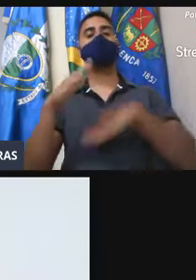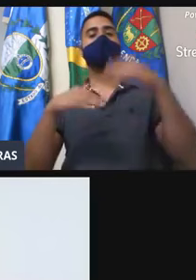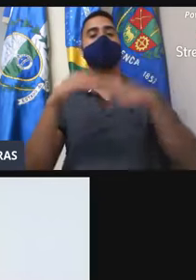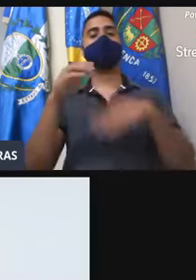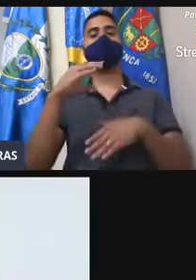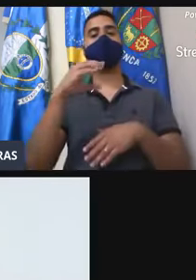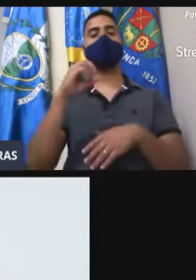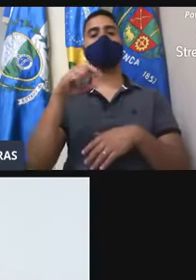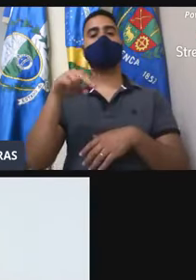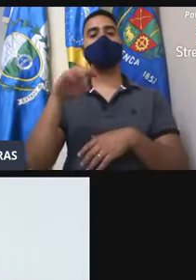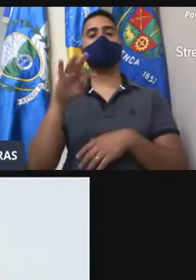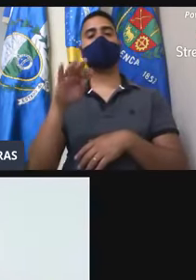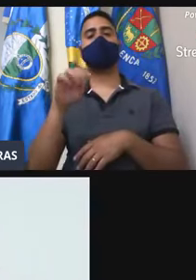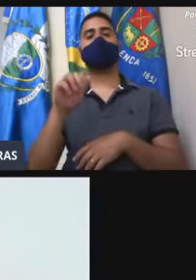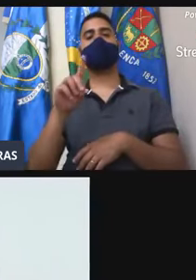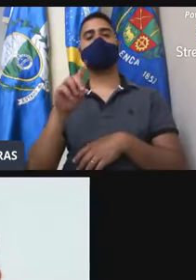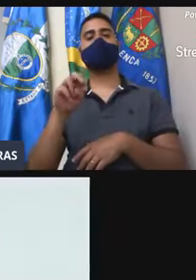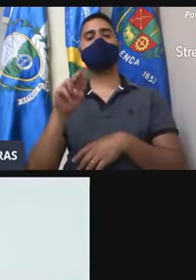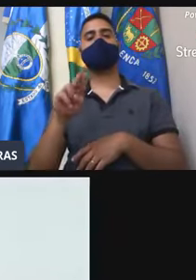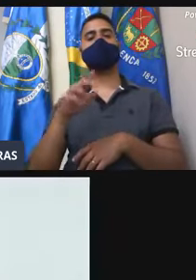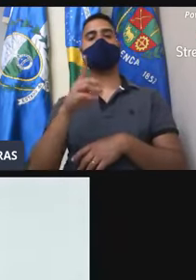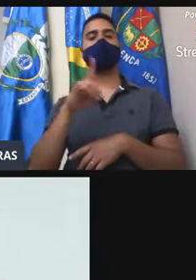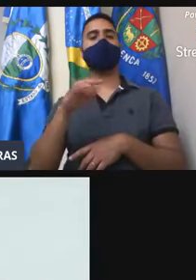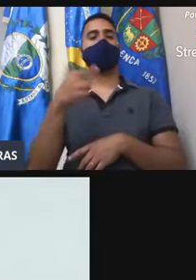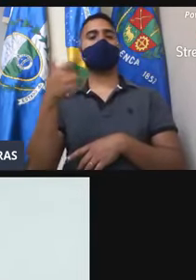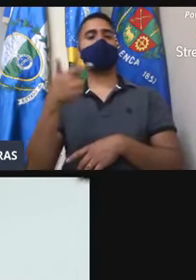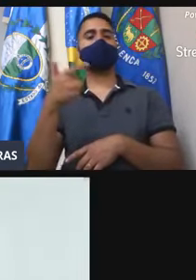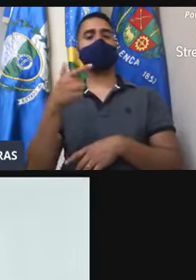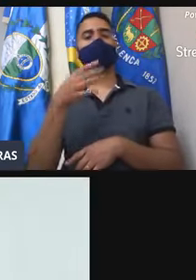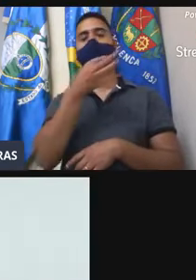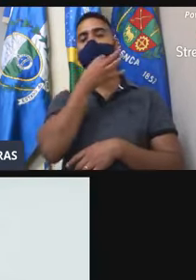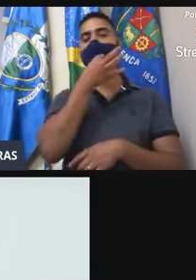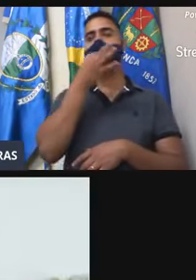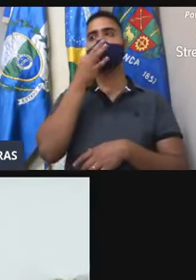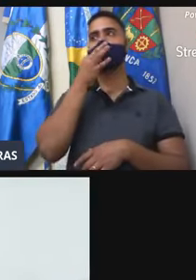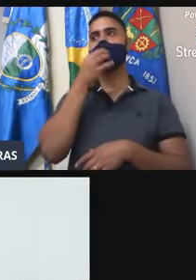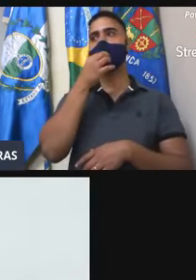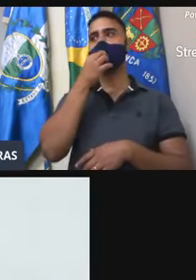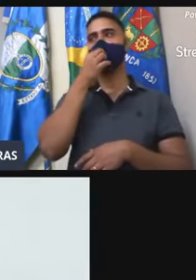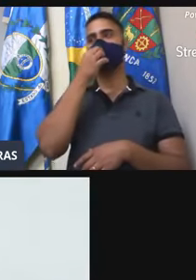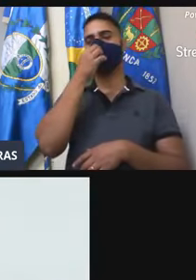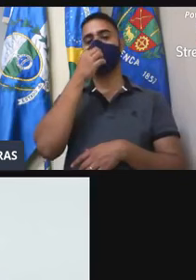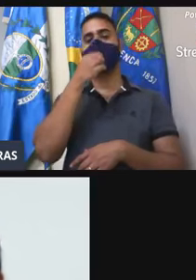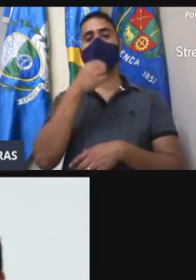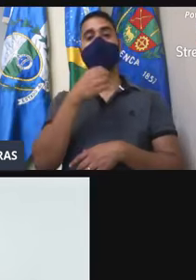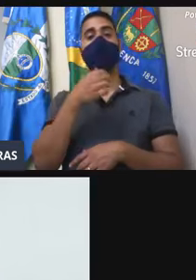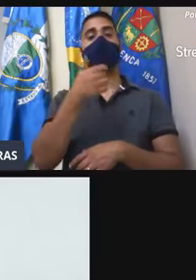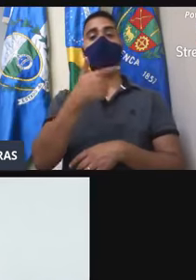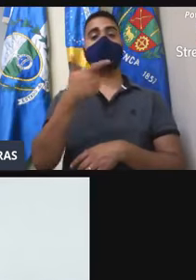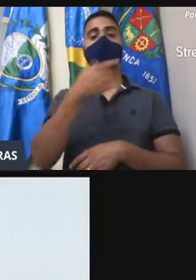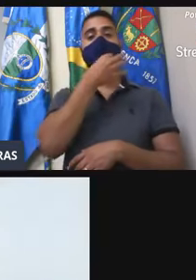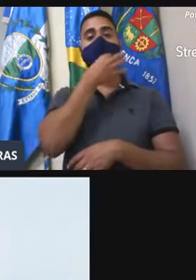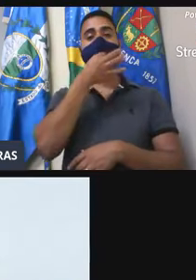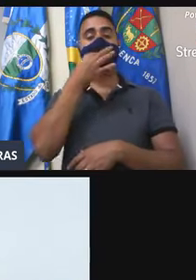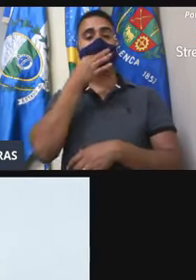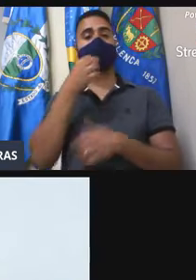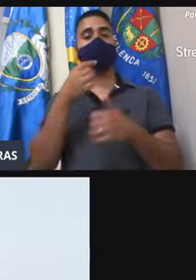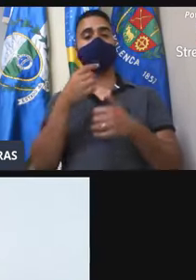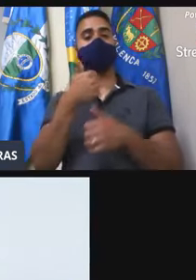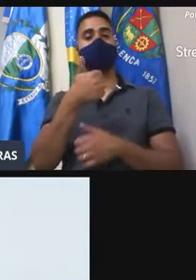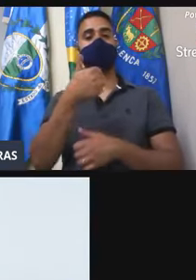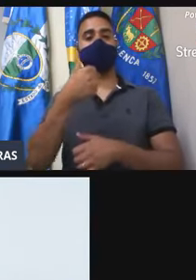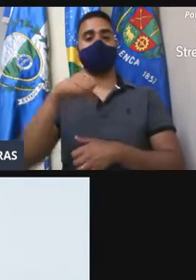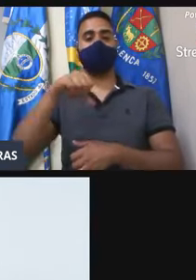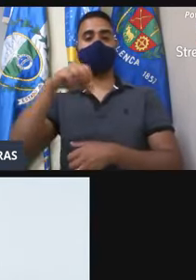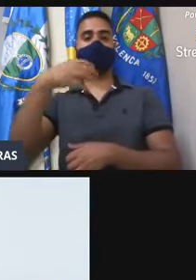Contabilidade, Dia do Contador, a ser celebrado anualmente no dia 22 de setembro. 22 de setembro de 1945, foi criado o primeiro curso de ensino superior